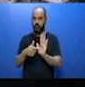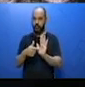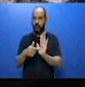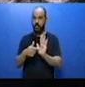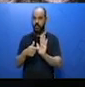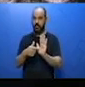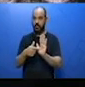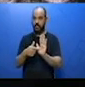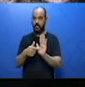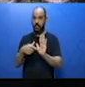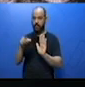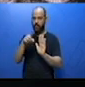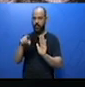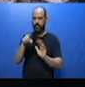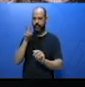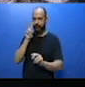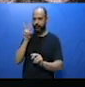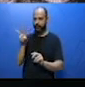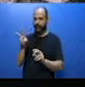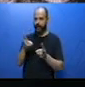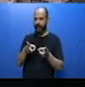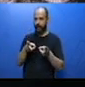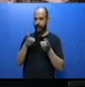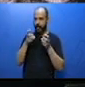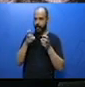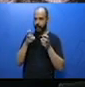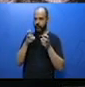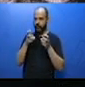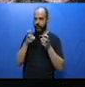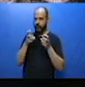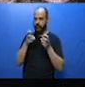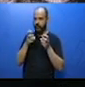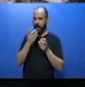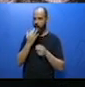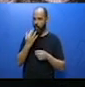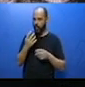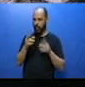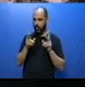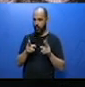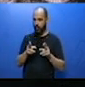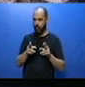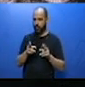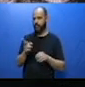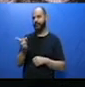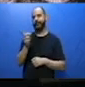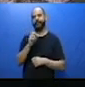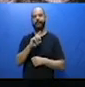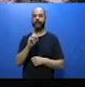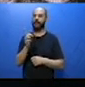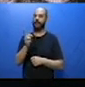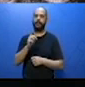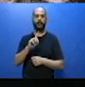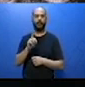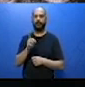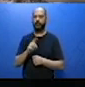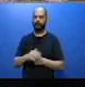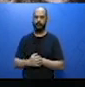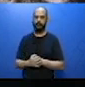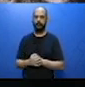observando na imagem. Será que nós temos as mesmas cores? Não, né, pessoal?